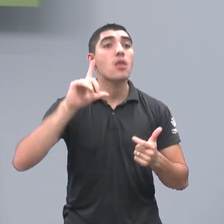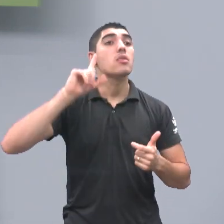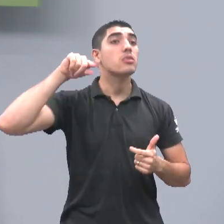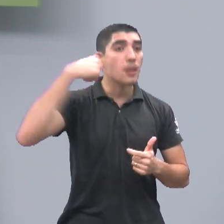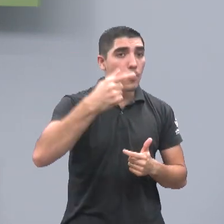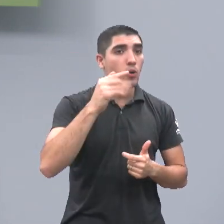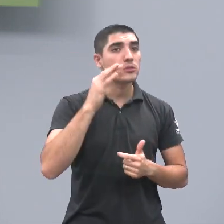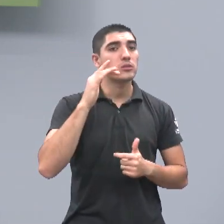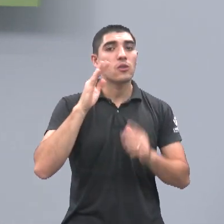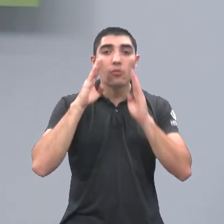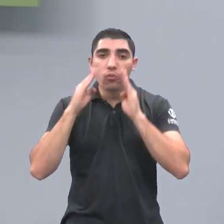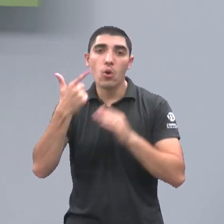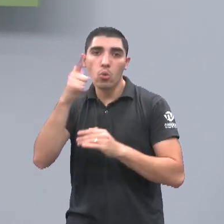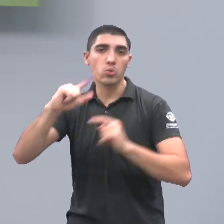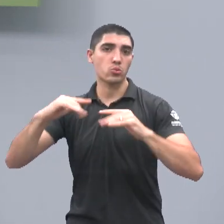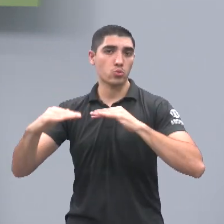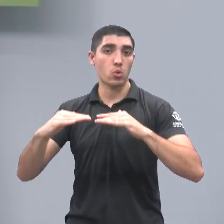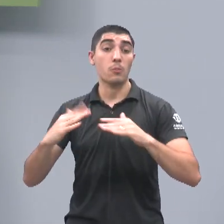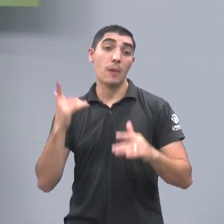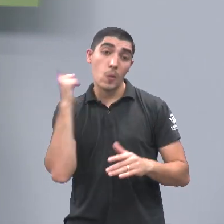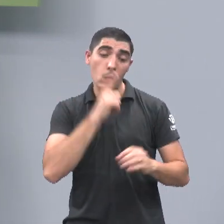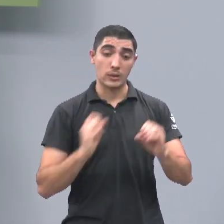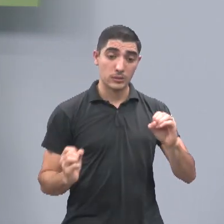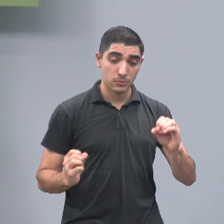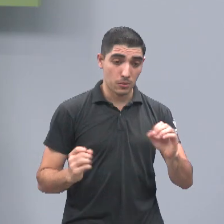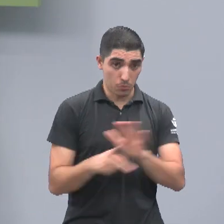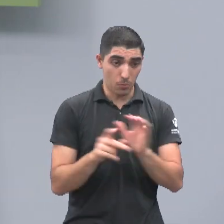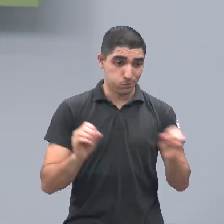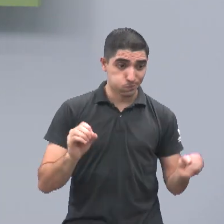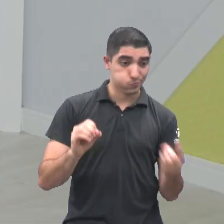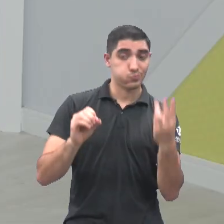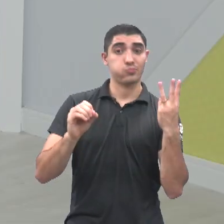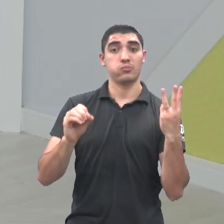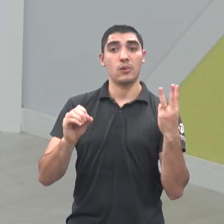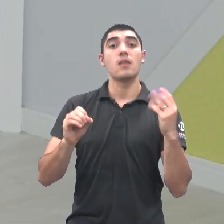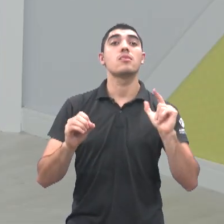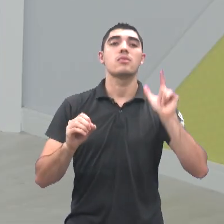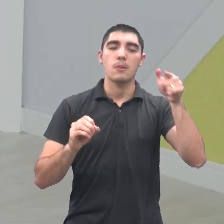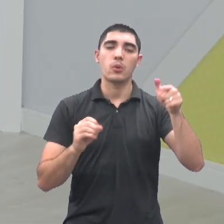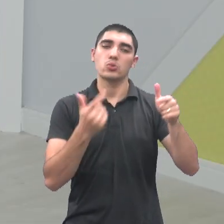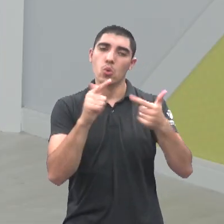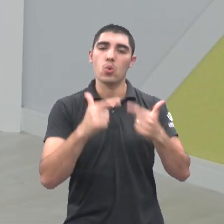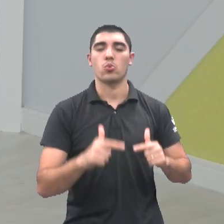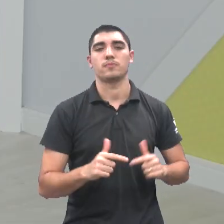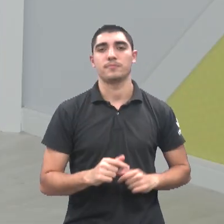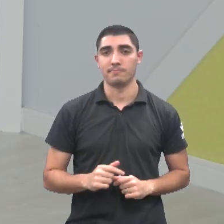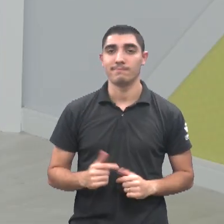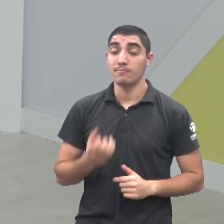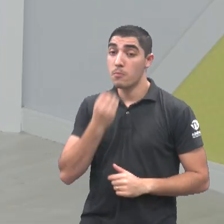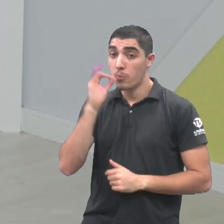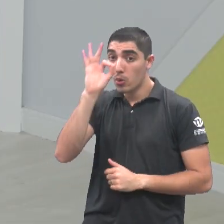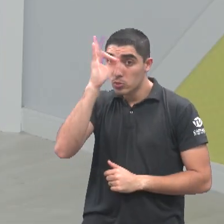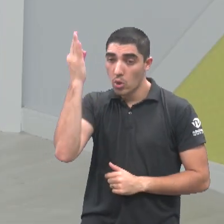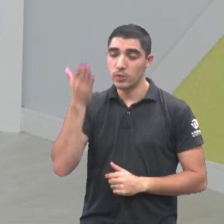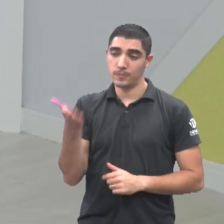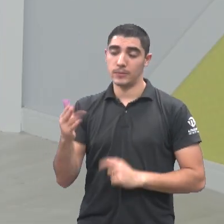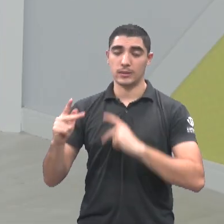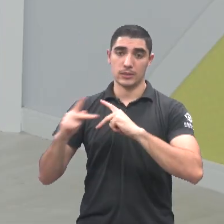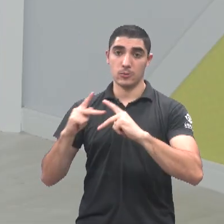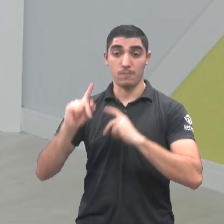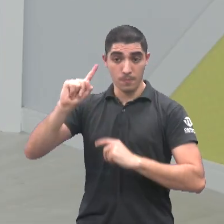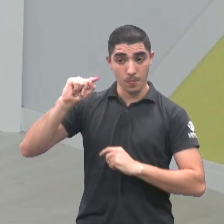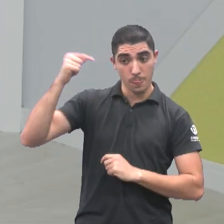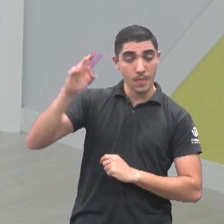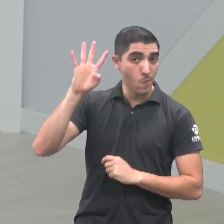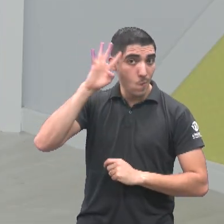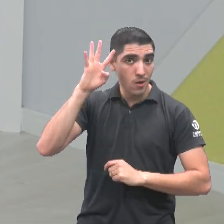que fazer 3-0 agora para aí sim pensar nos próximos. Sucesso para o vôlei São José. Na próxima quarta-feira a gente traz